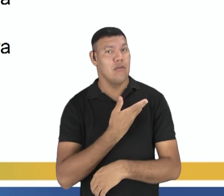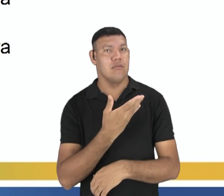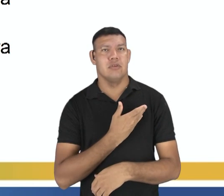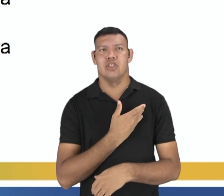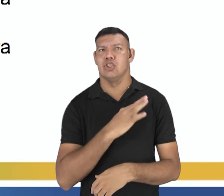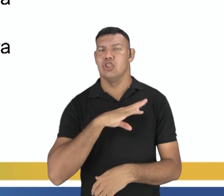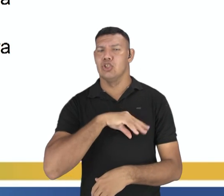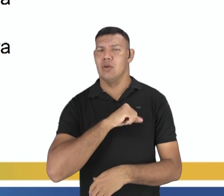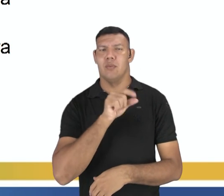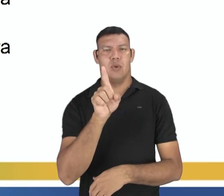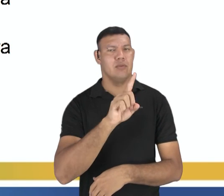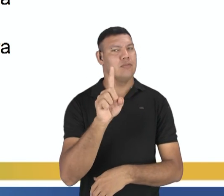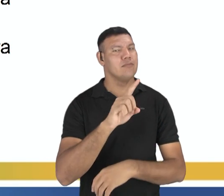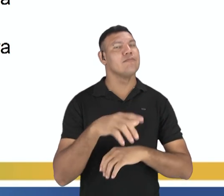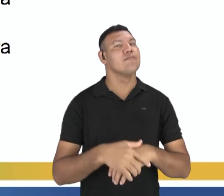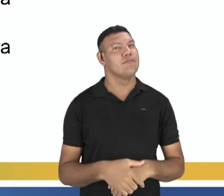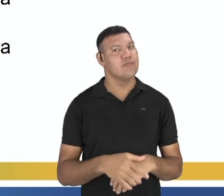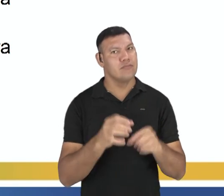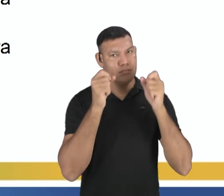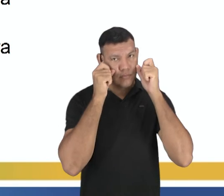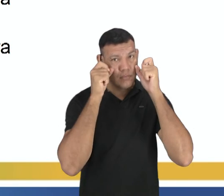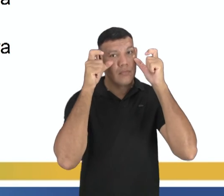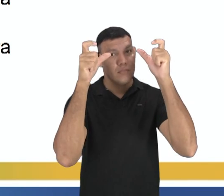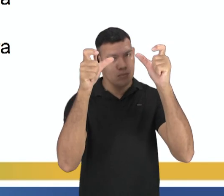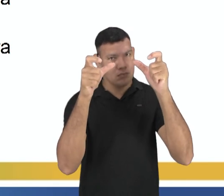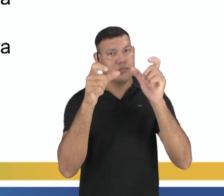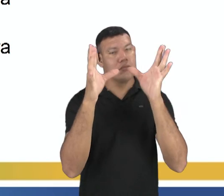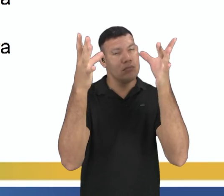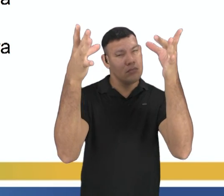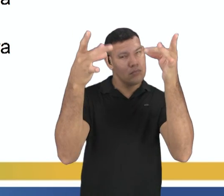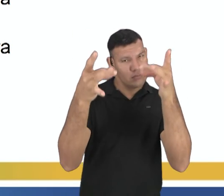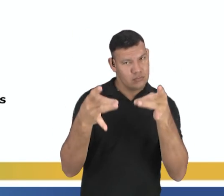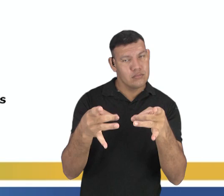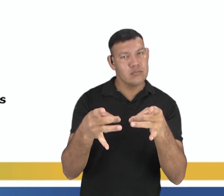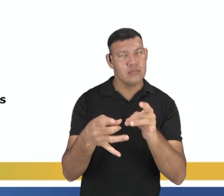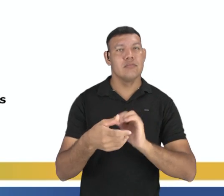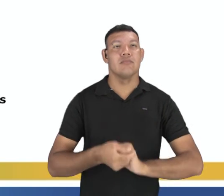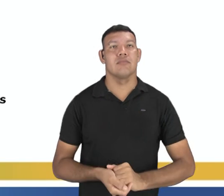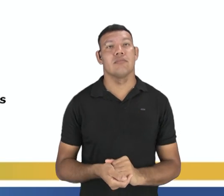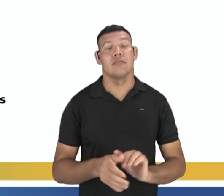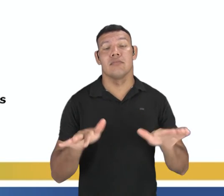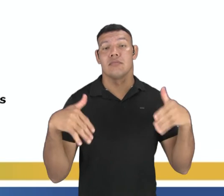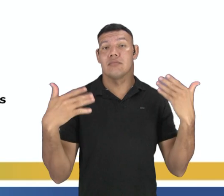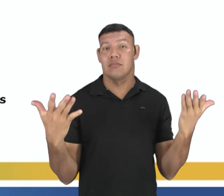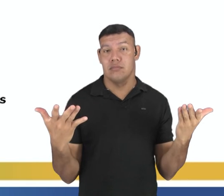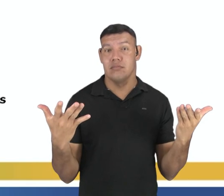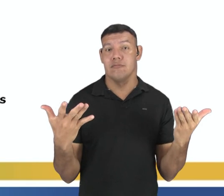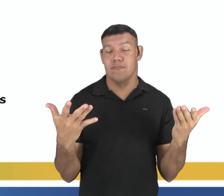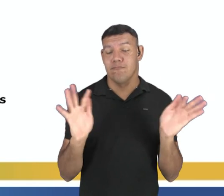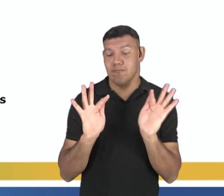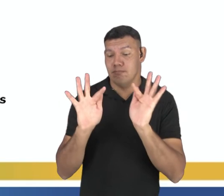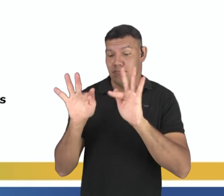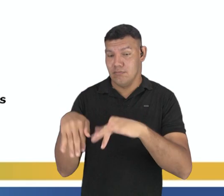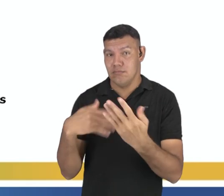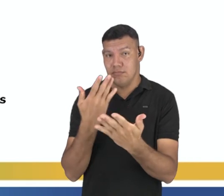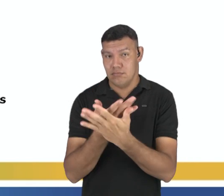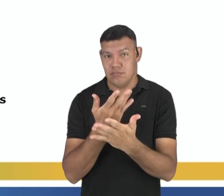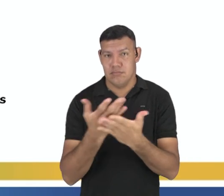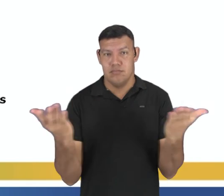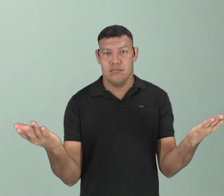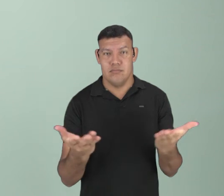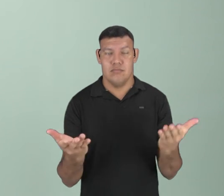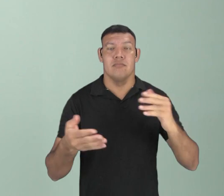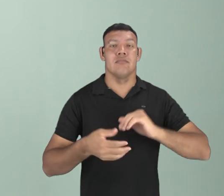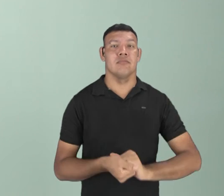não na de amor. Então, é necessário prestar atenção nesses detalhes. Vamos lá? E agora nós terminamos a nossa aula